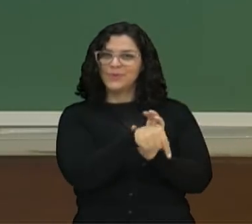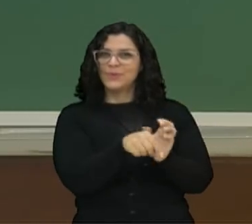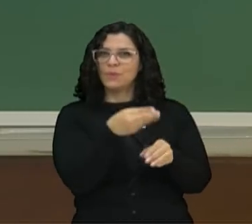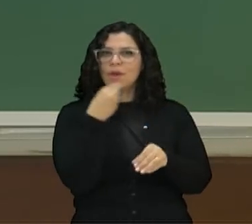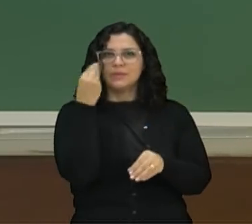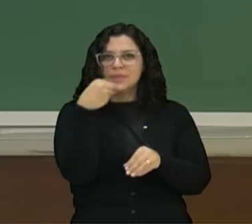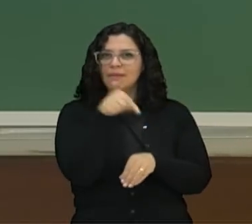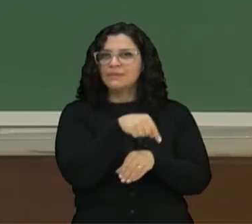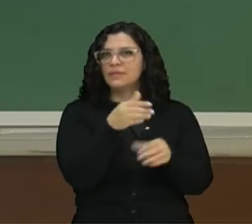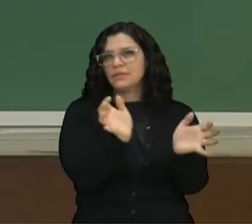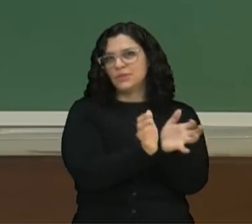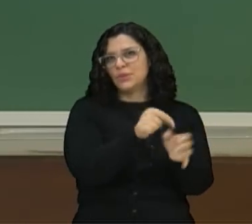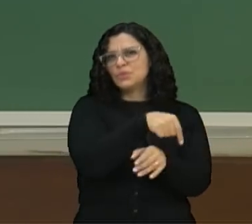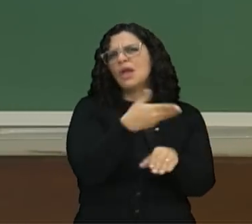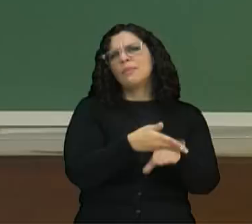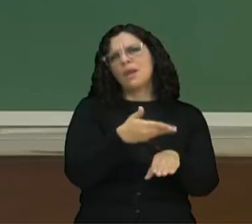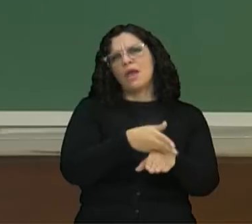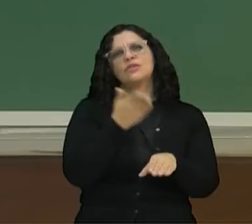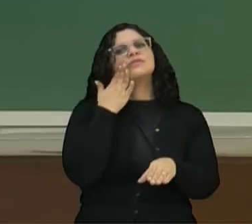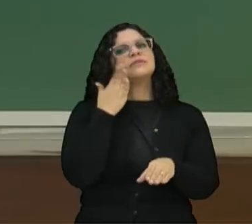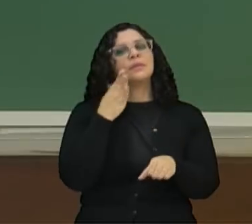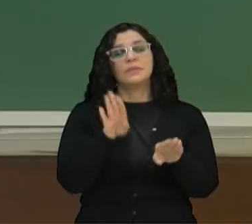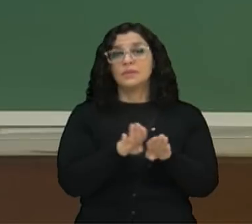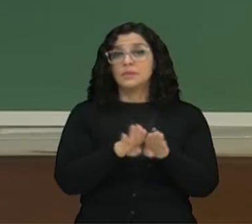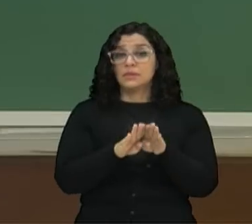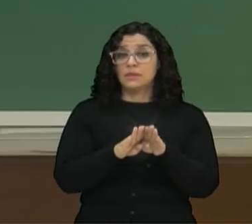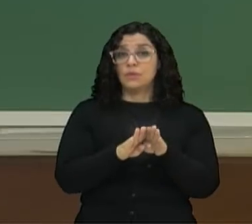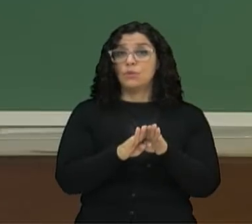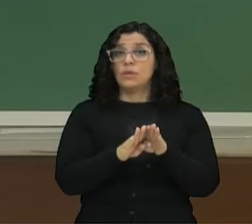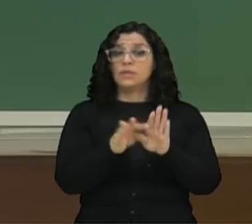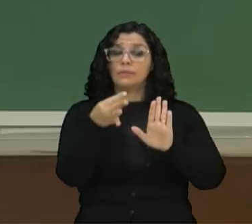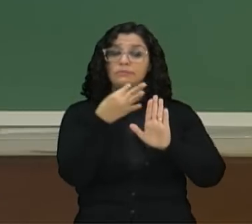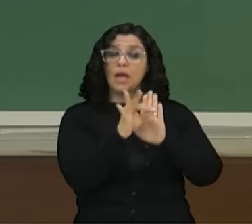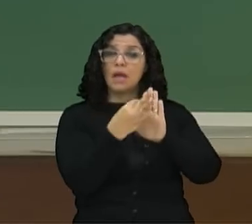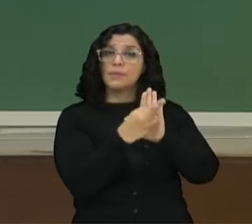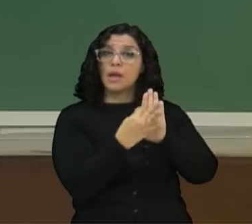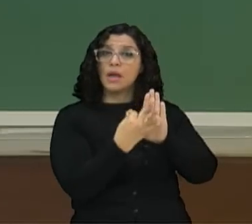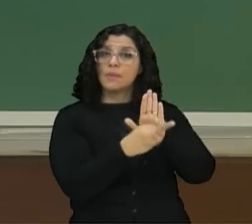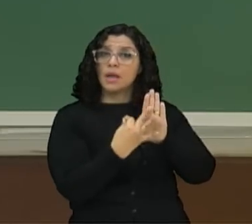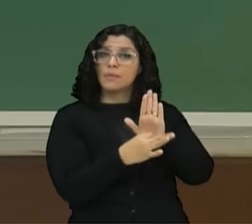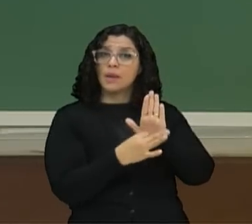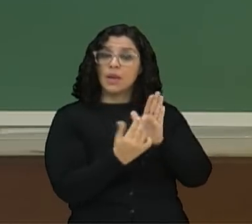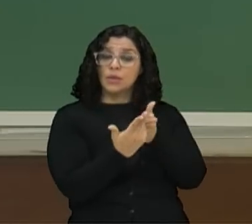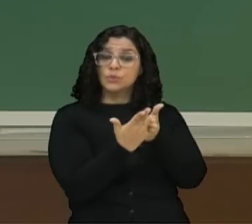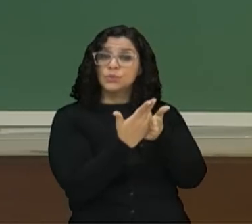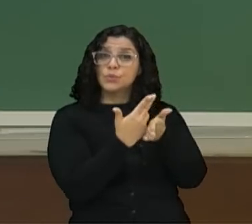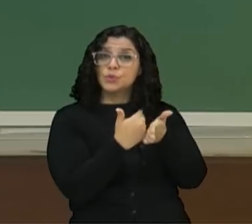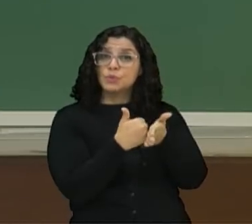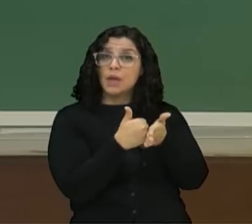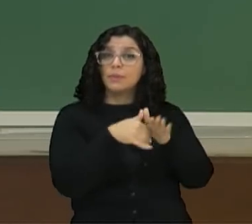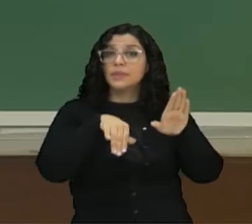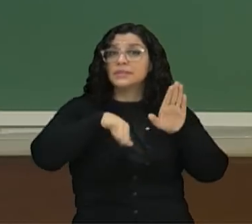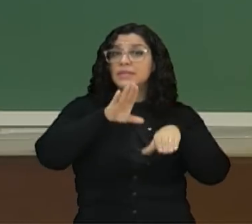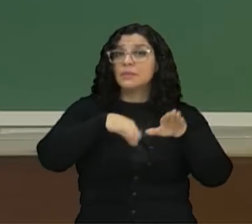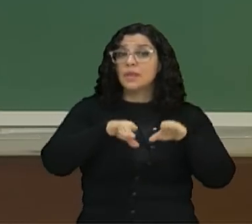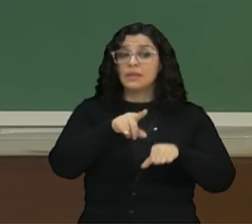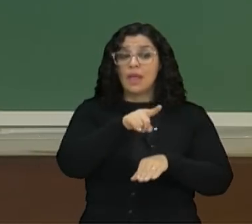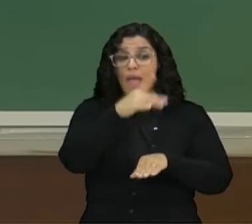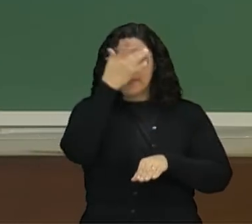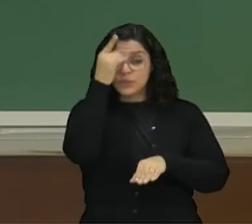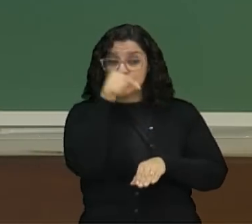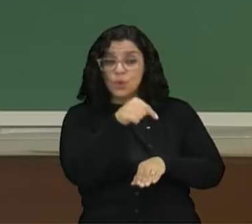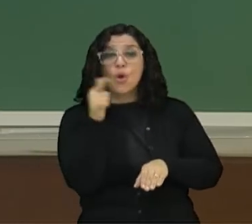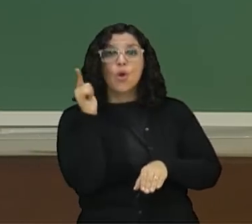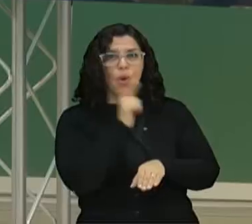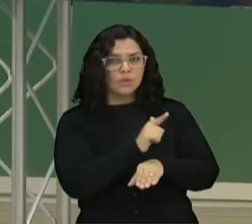daquelas pessoas, né? Então, as atividades são organizadas, né? Os percursos são feitos para que a pessoa tenha